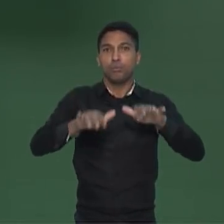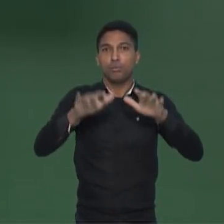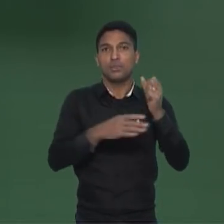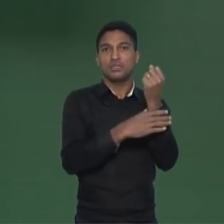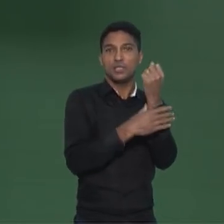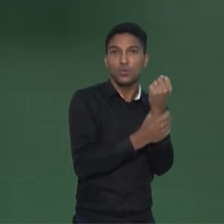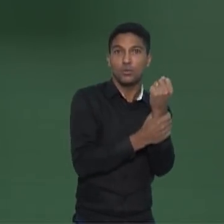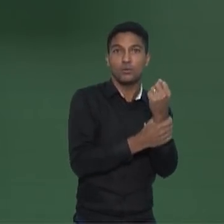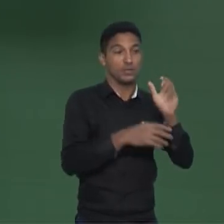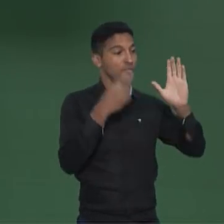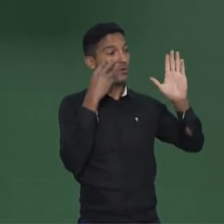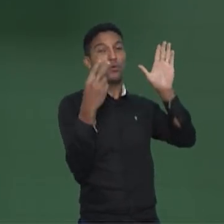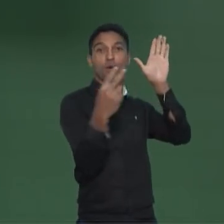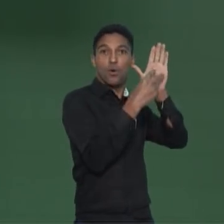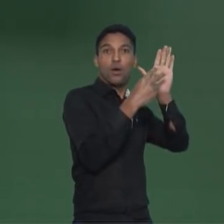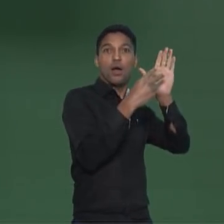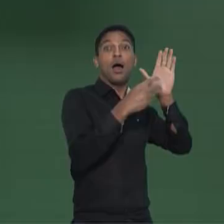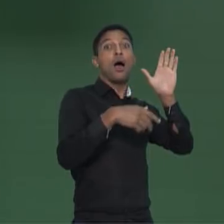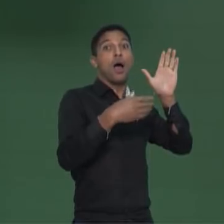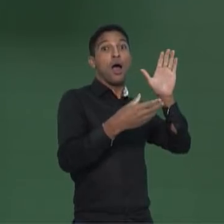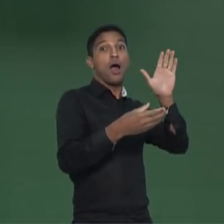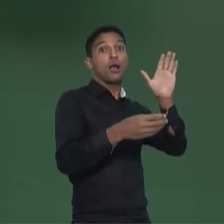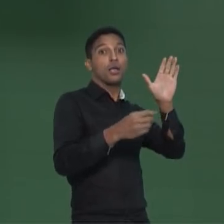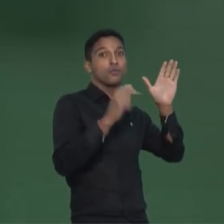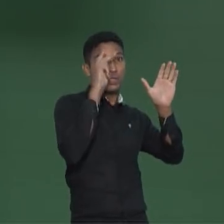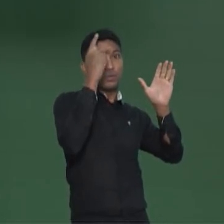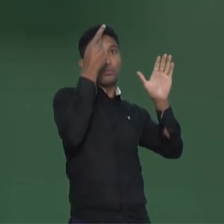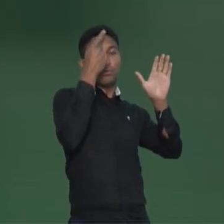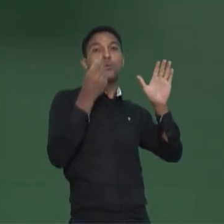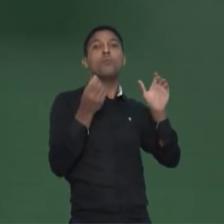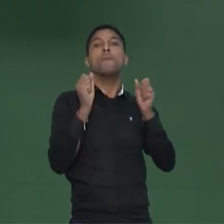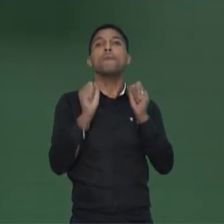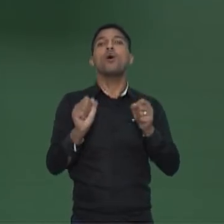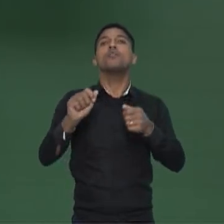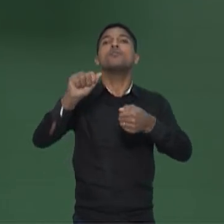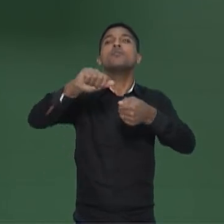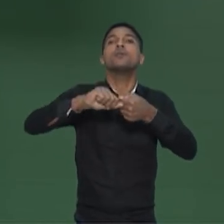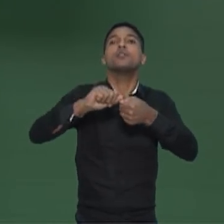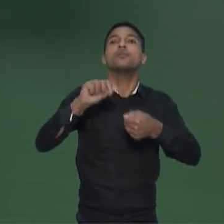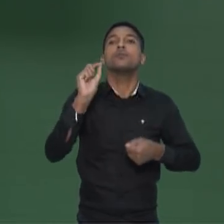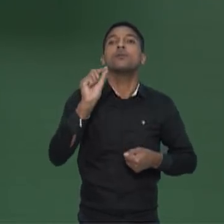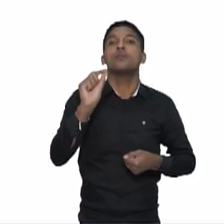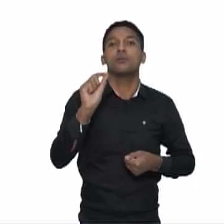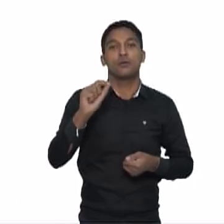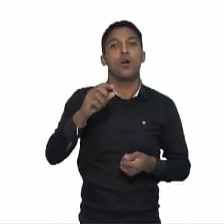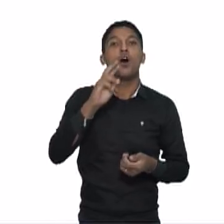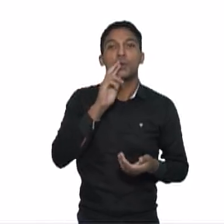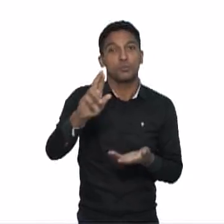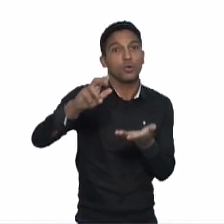esse apelo que o cartaz está fazendo? O que pode ser feito? Anote aí suas respostas.